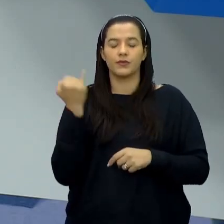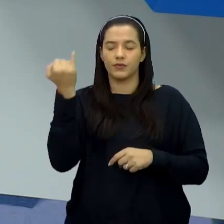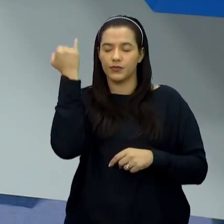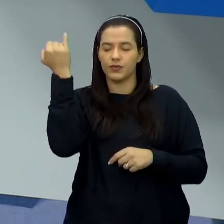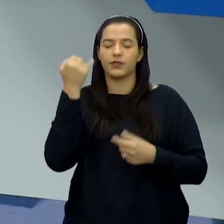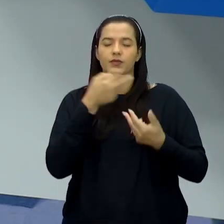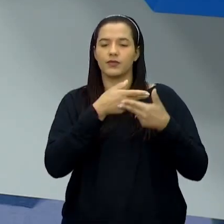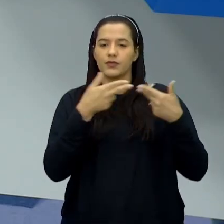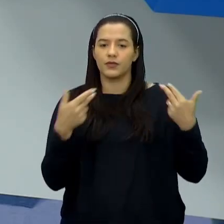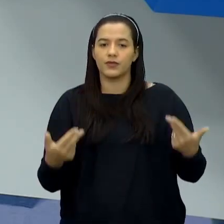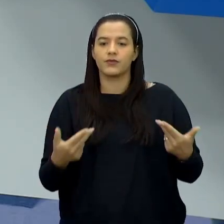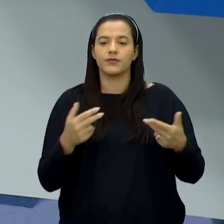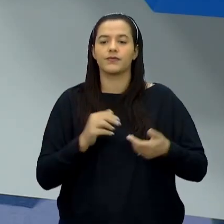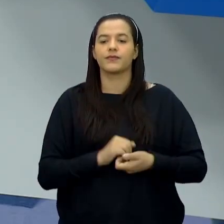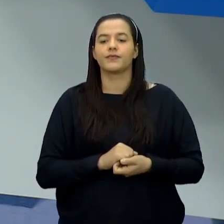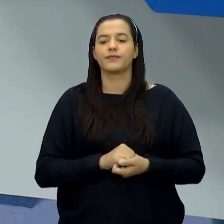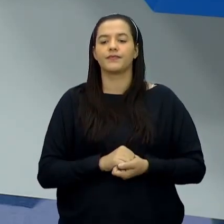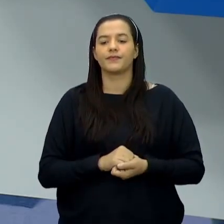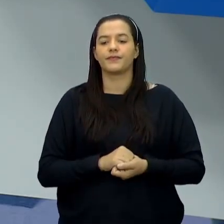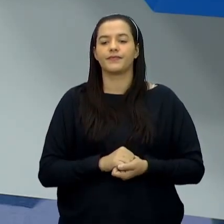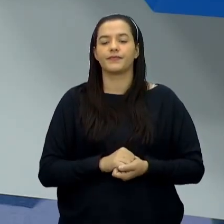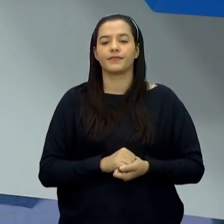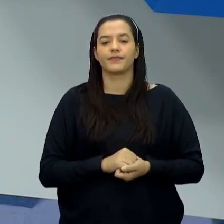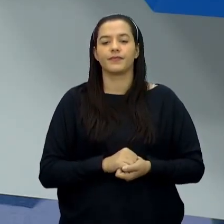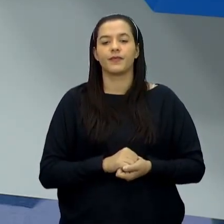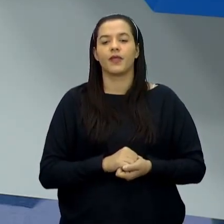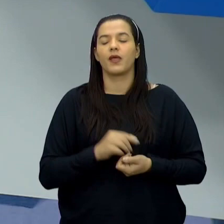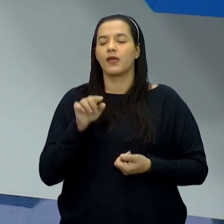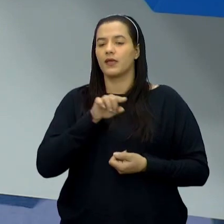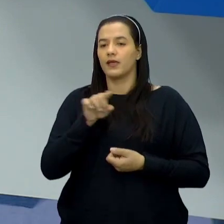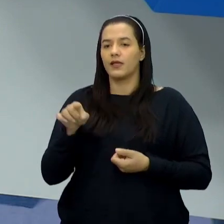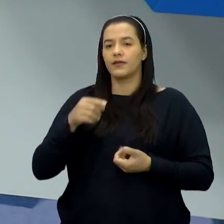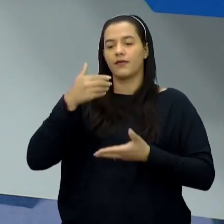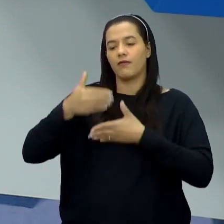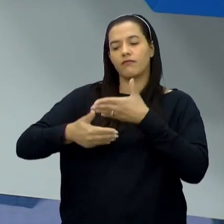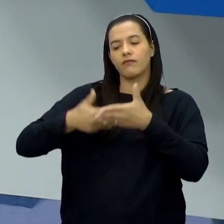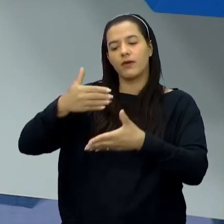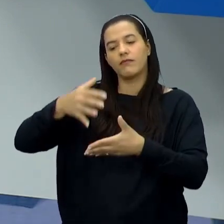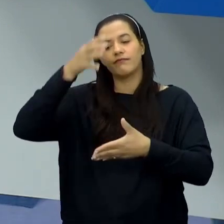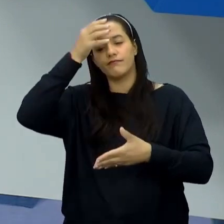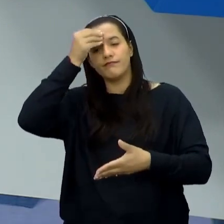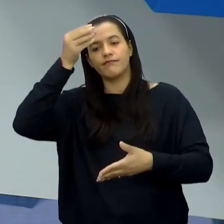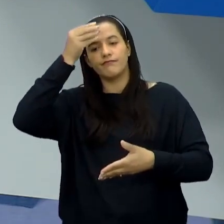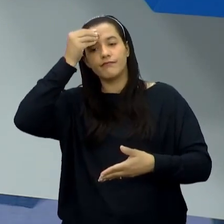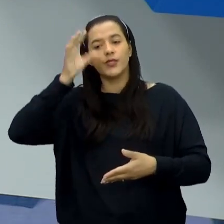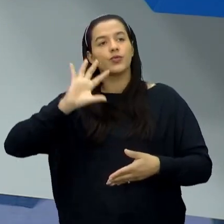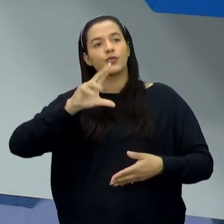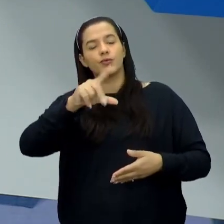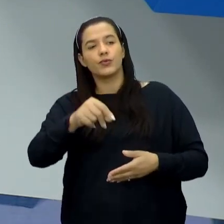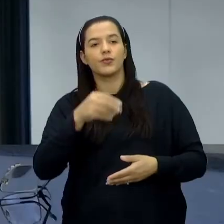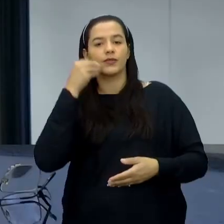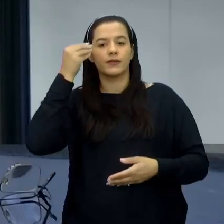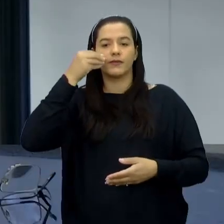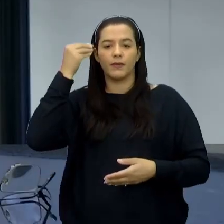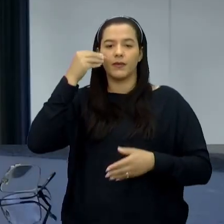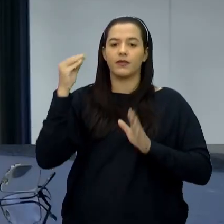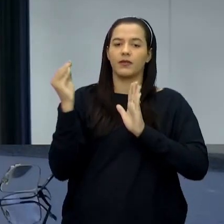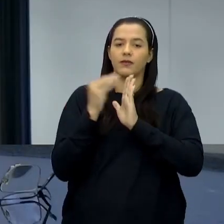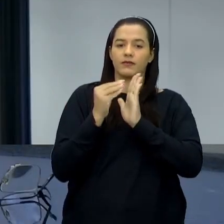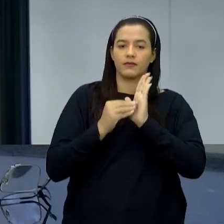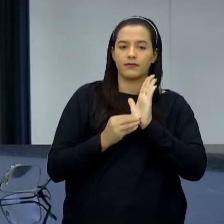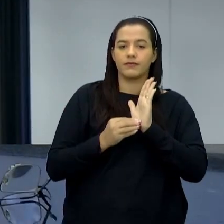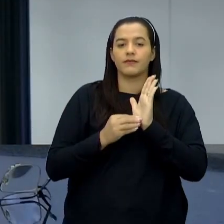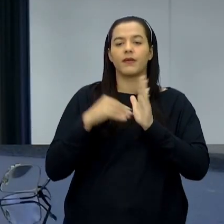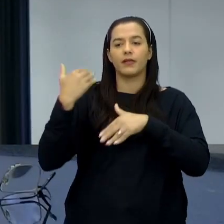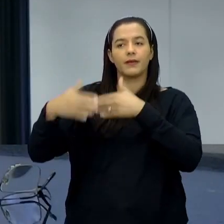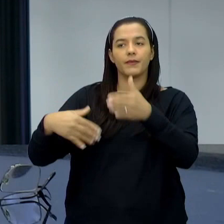intuição, né? Ter essa... incutir na cabeça de que tudo que eles experimentam eles podem registrar. E é muito importante isso